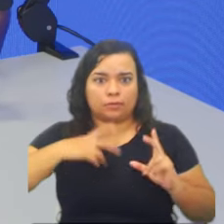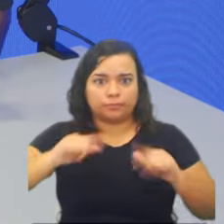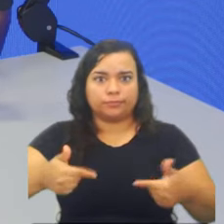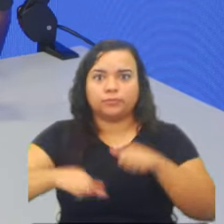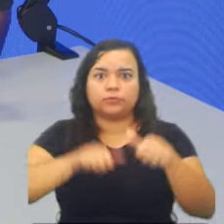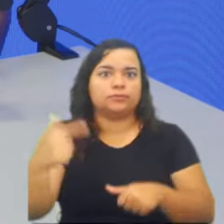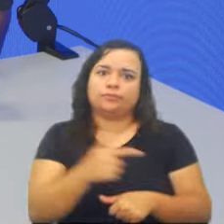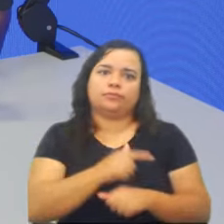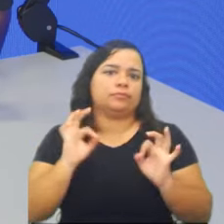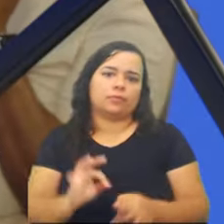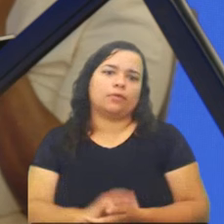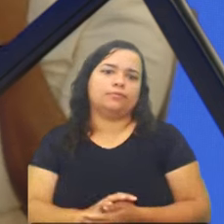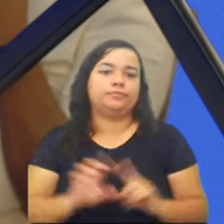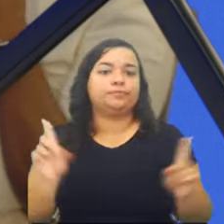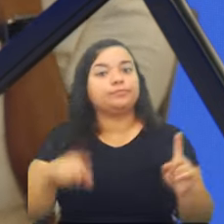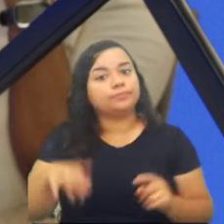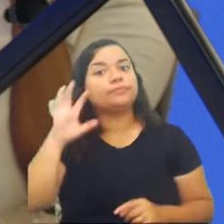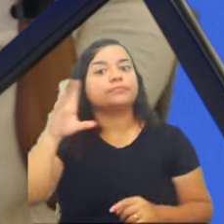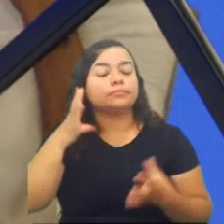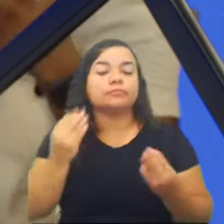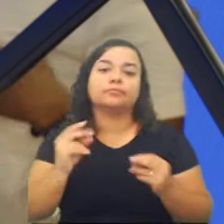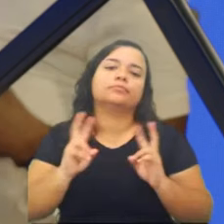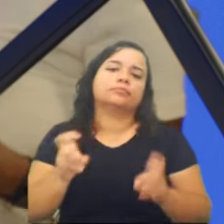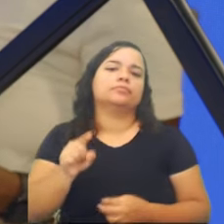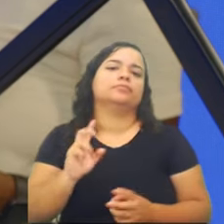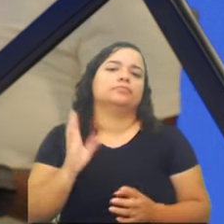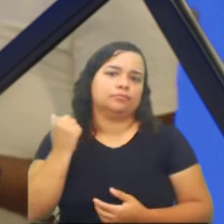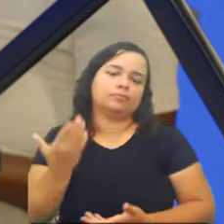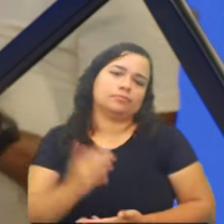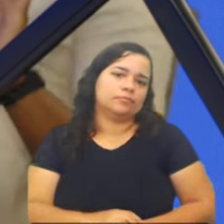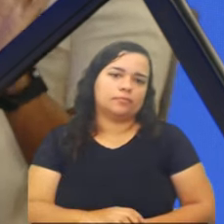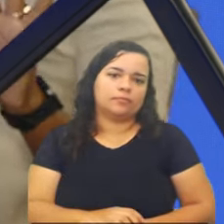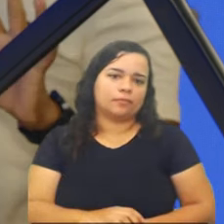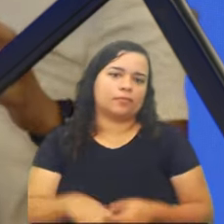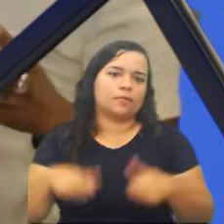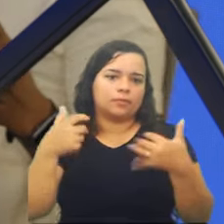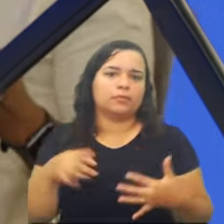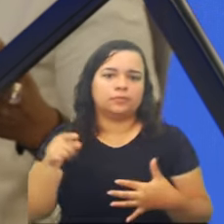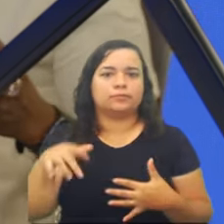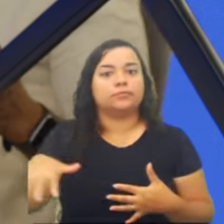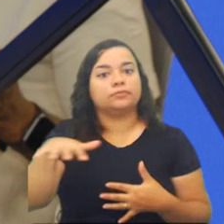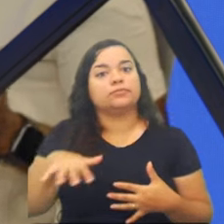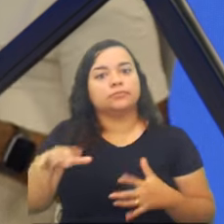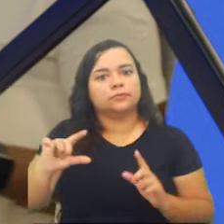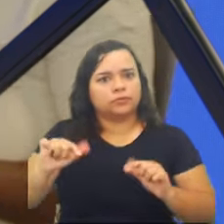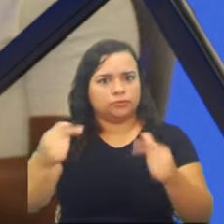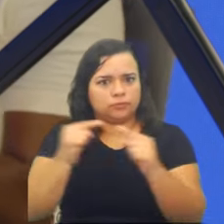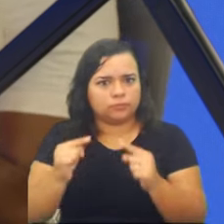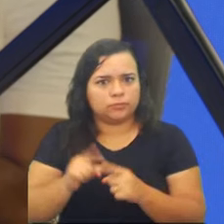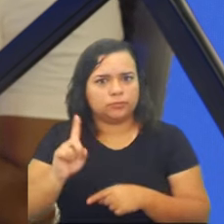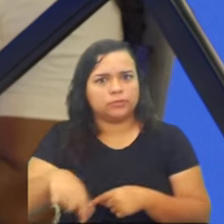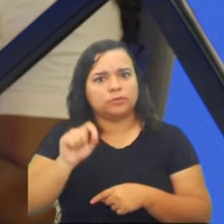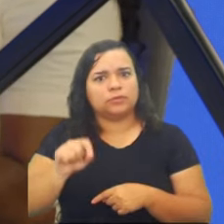mudanças é mas é muito gonado sabe tipo muito é olha falando que que é ser muito ativista é não